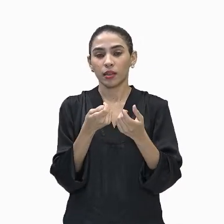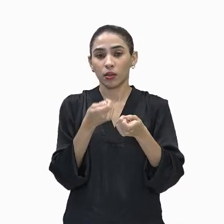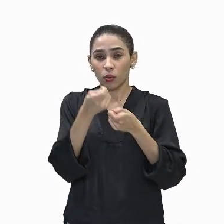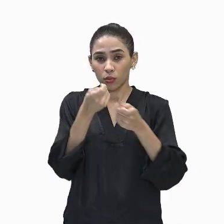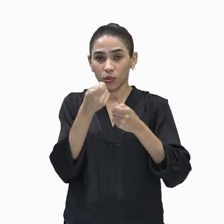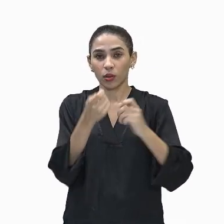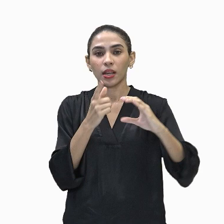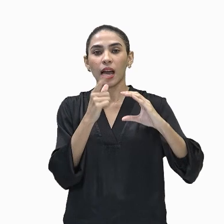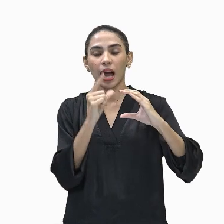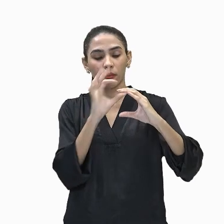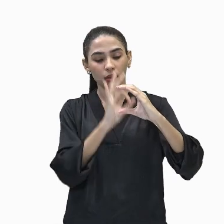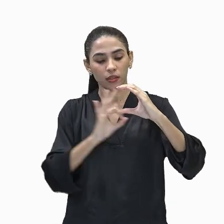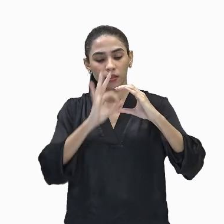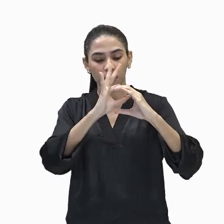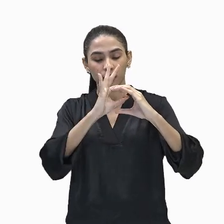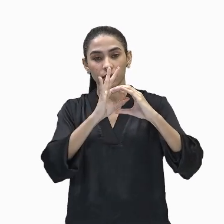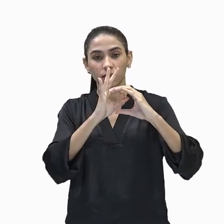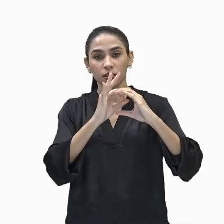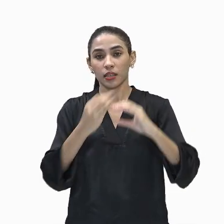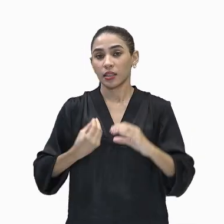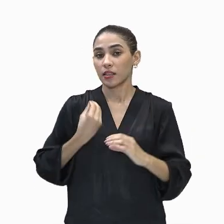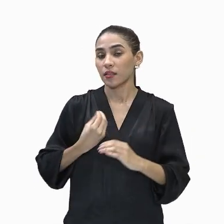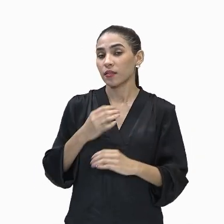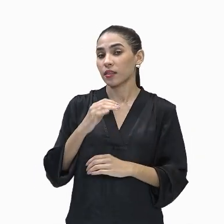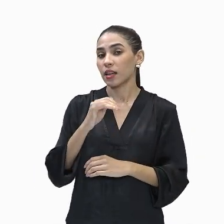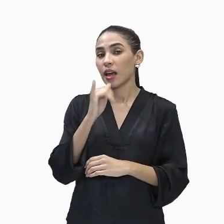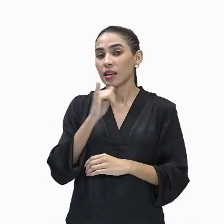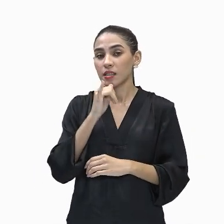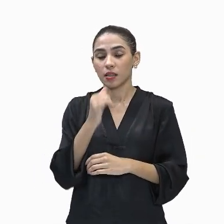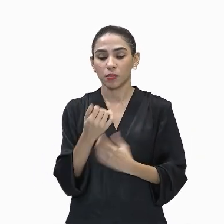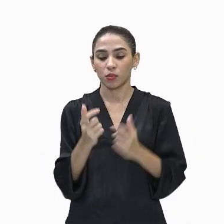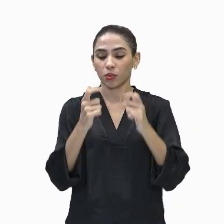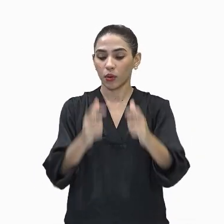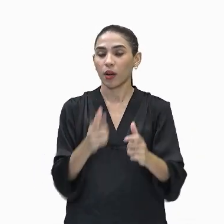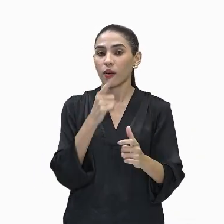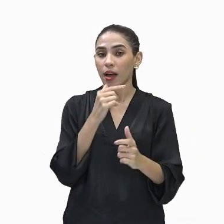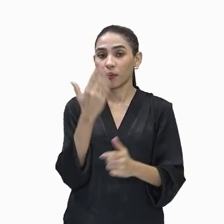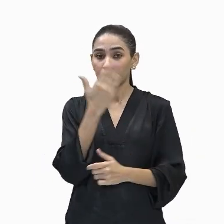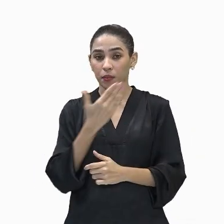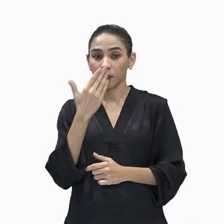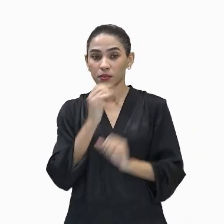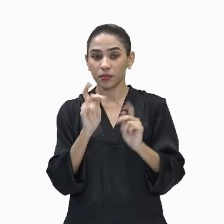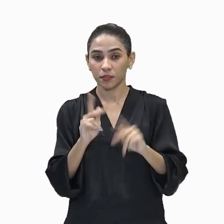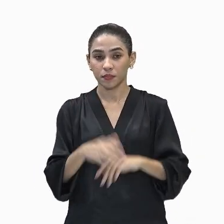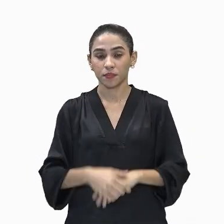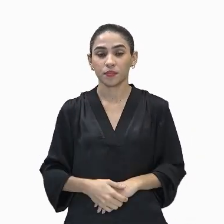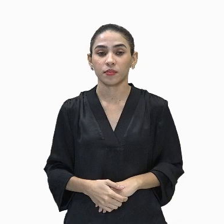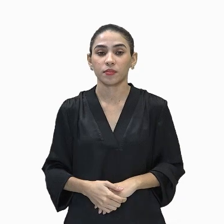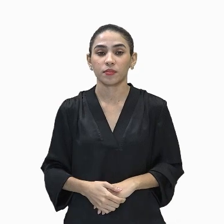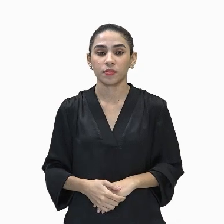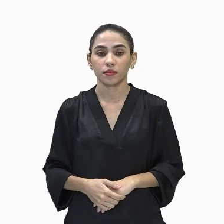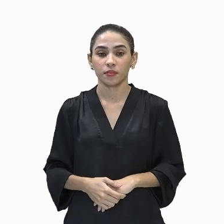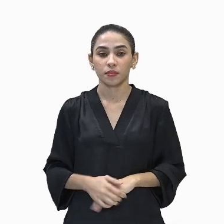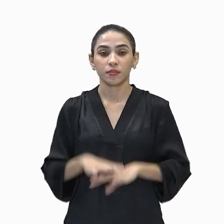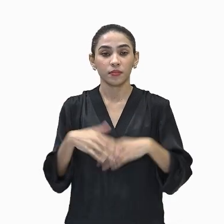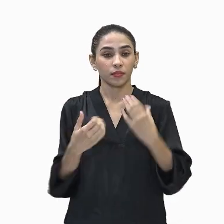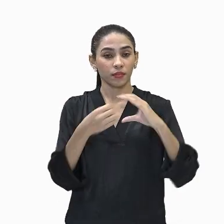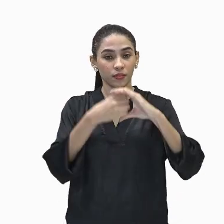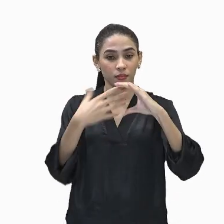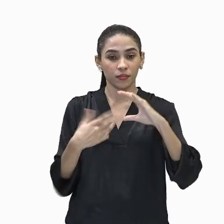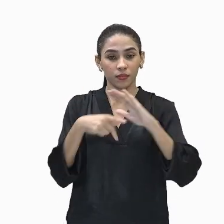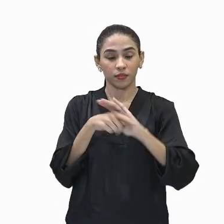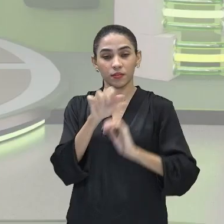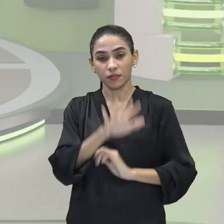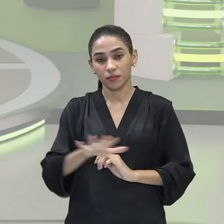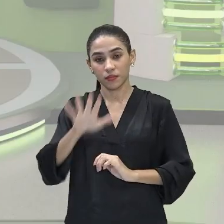no interior dos protozoários que vivem aí, por exemplo, na água doce, certo? Bom, a gente falou aí sobre as características